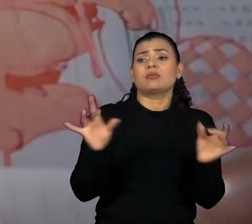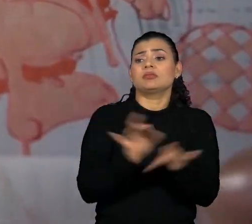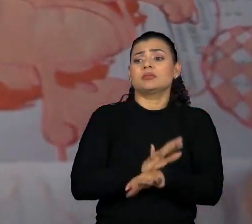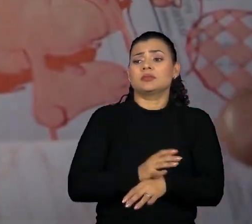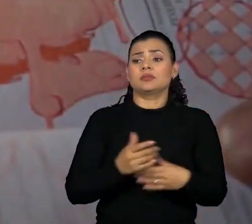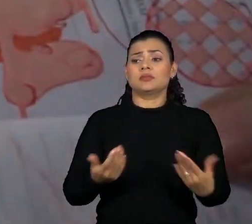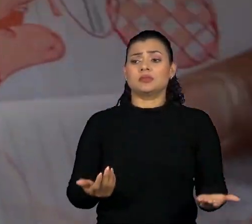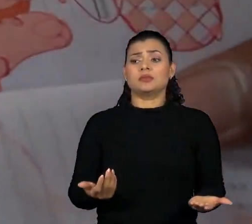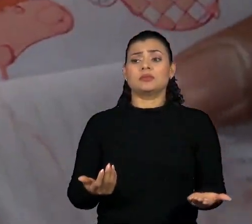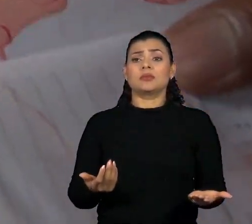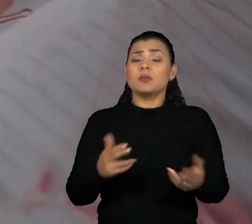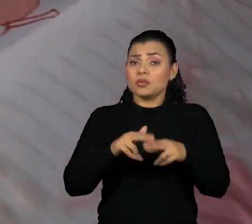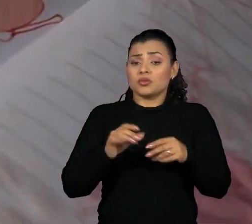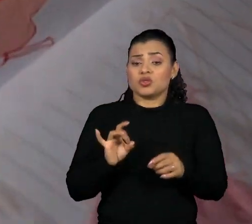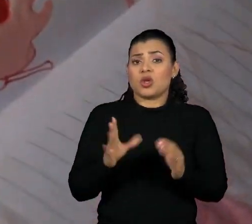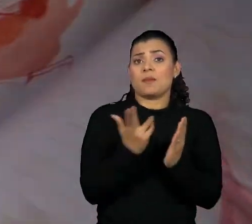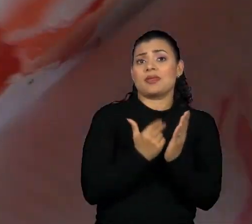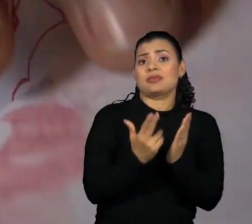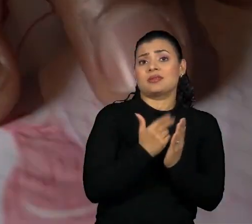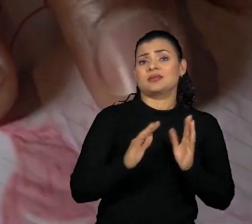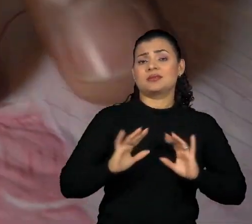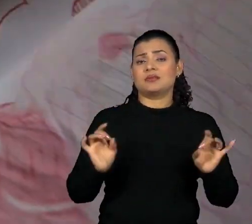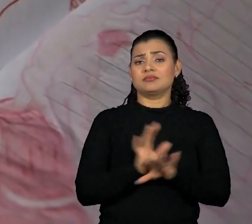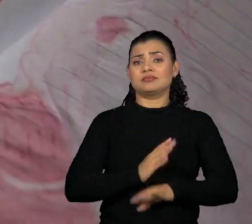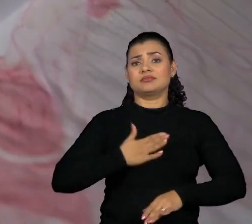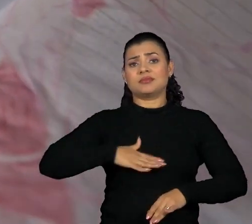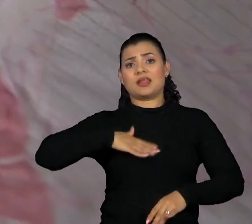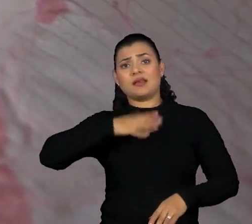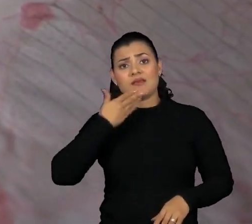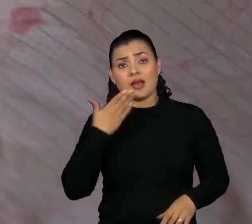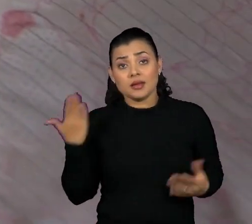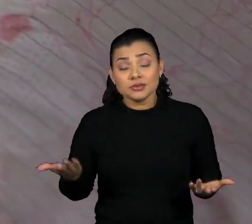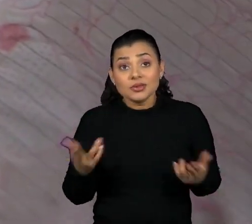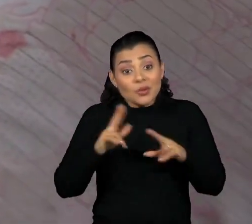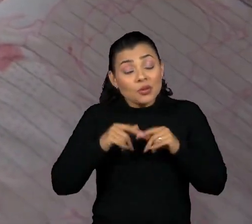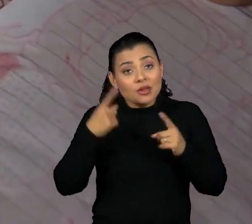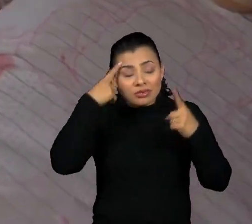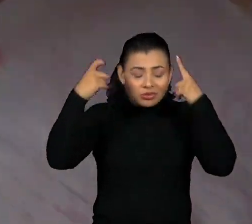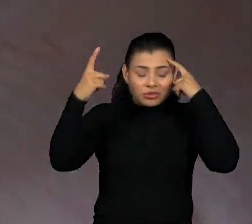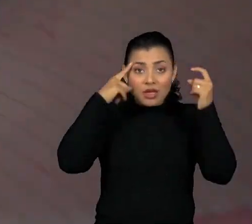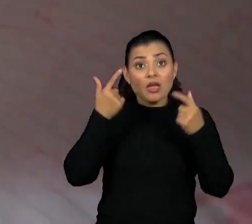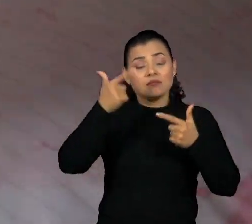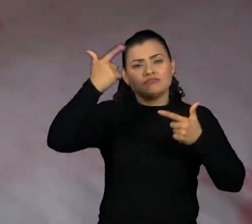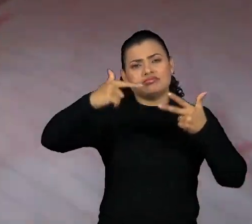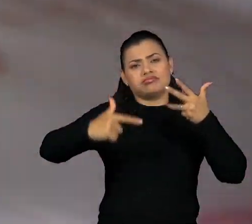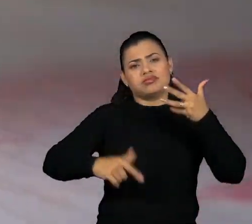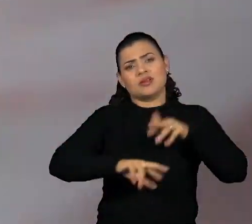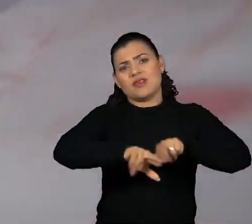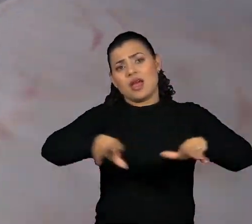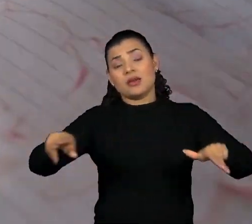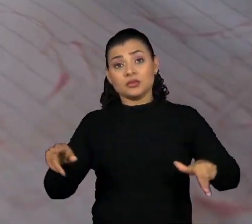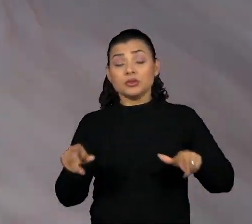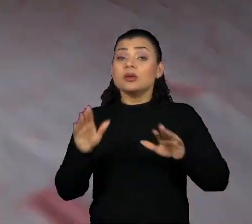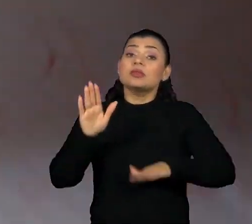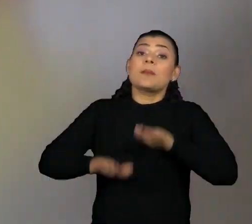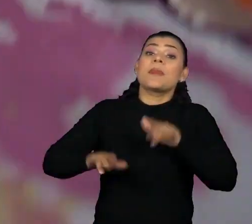ter aquela anotação daquele momento, sabe? E dali pode surgir 1000 possibilidades, dependendo do material que eu